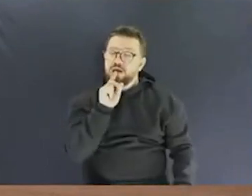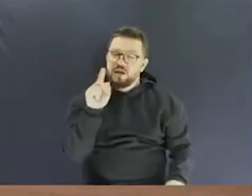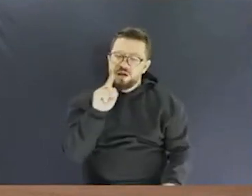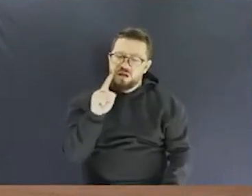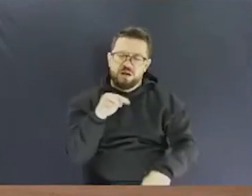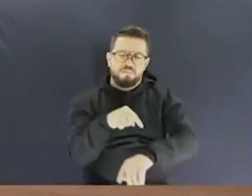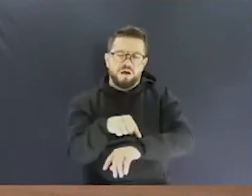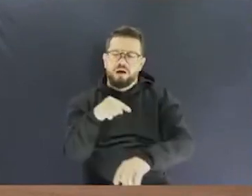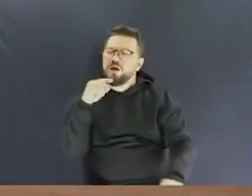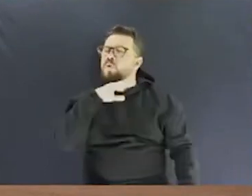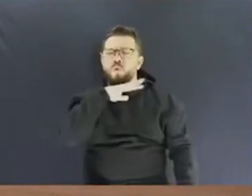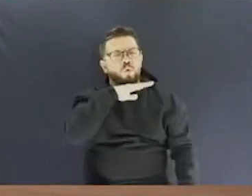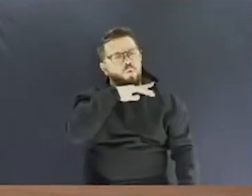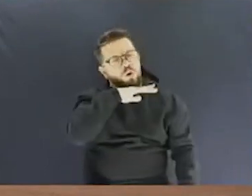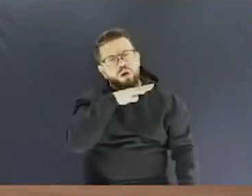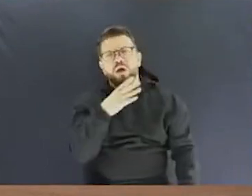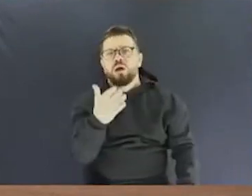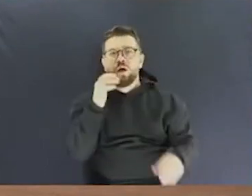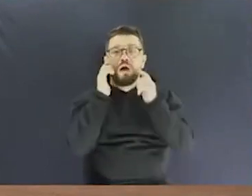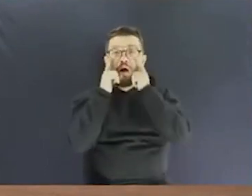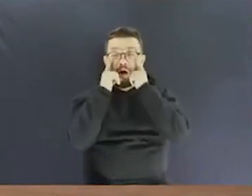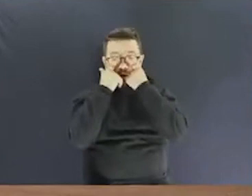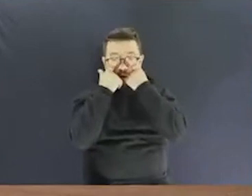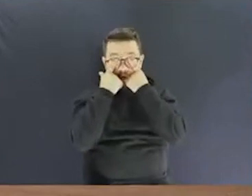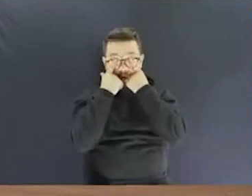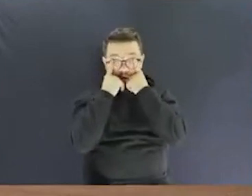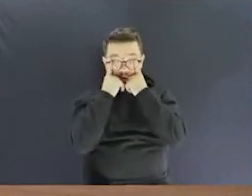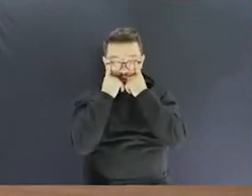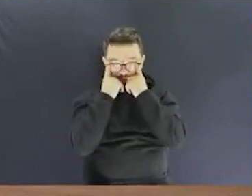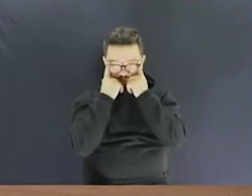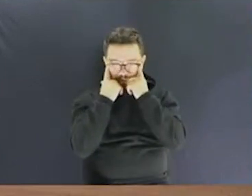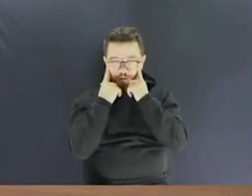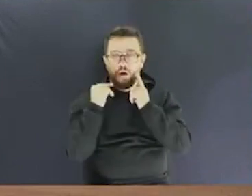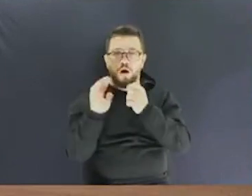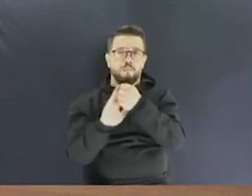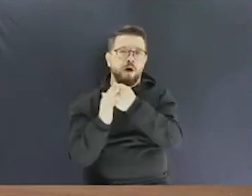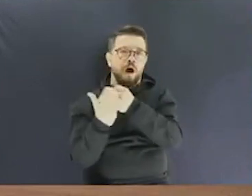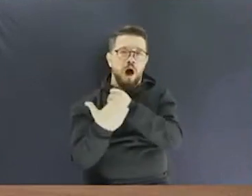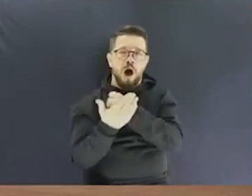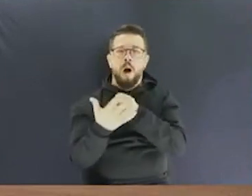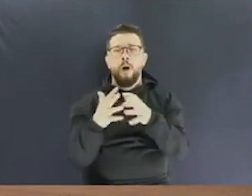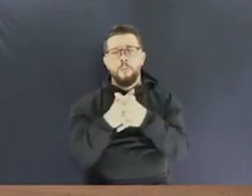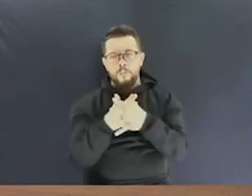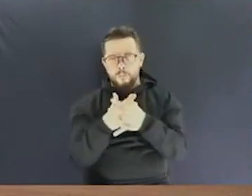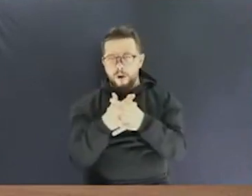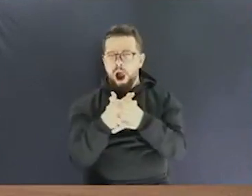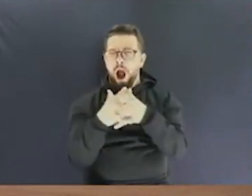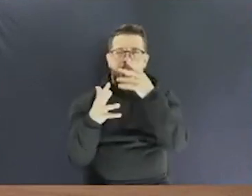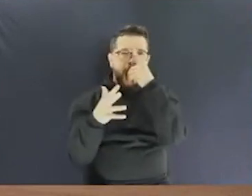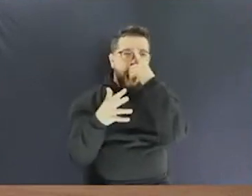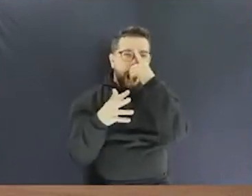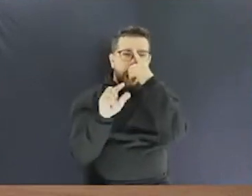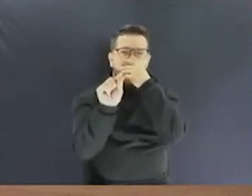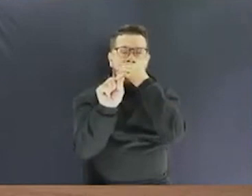bairros que ainda não têm calçados, que as pessoas têm que andar, às vezes, com cadeira de rodas, com carrinho de bebê e não tem calçada. Então, é uma área que demanda bastante